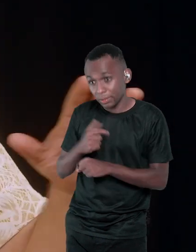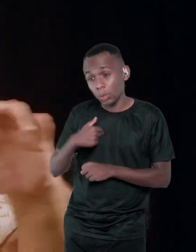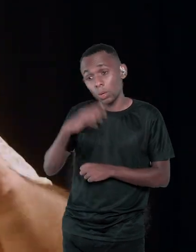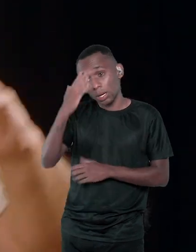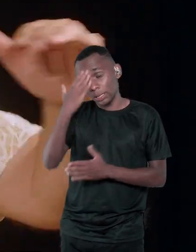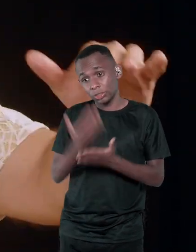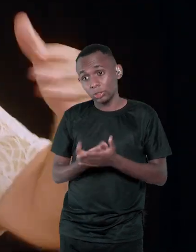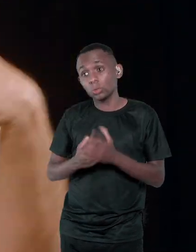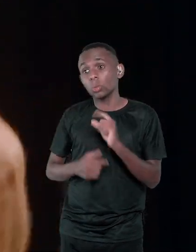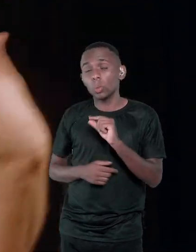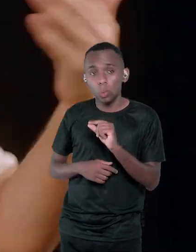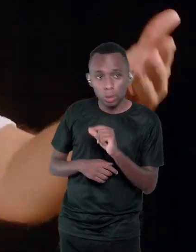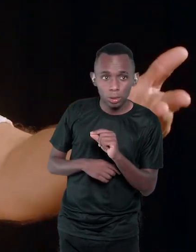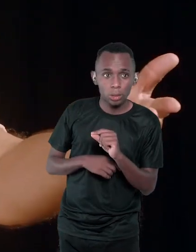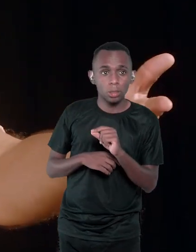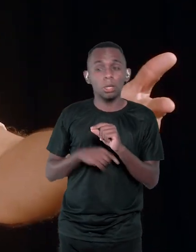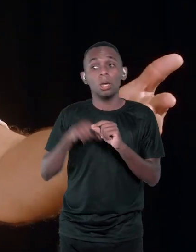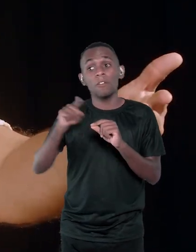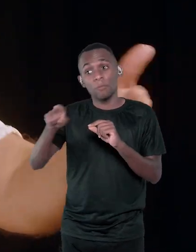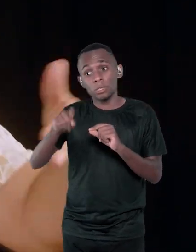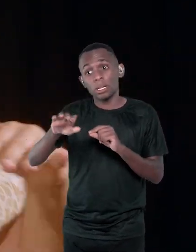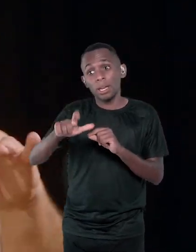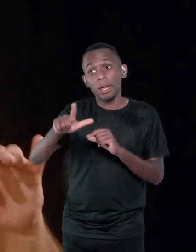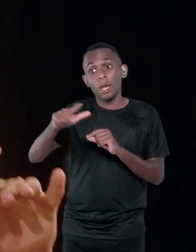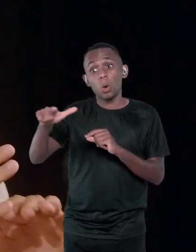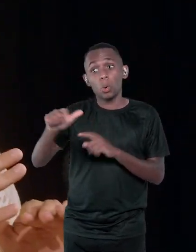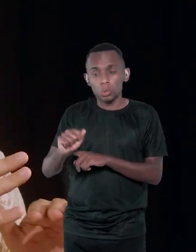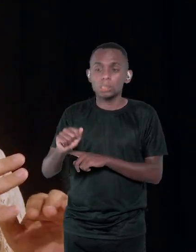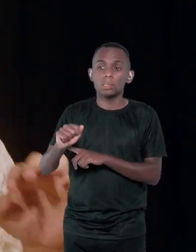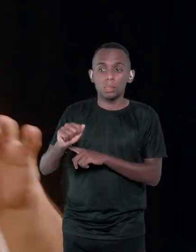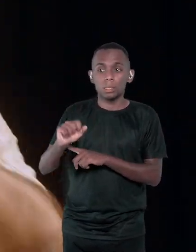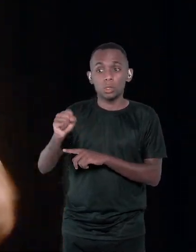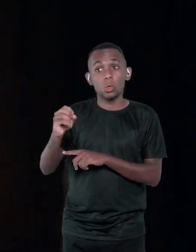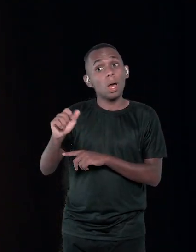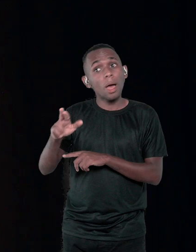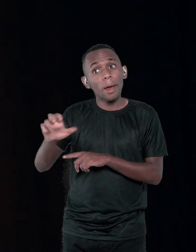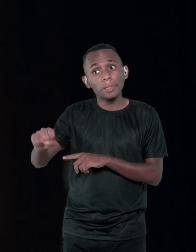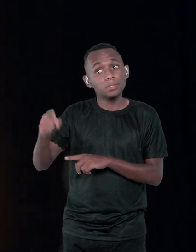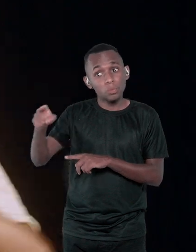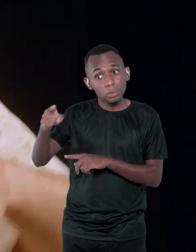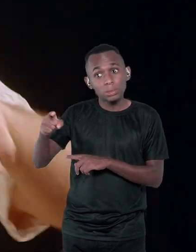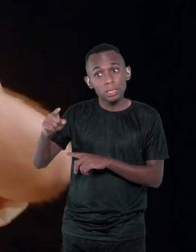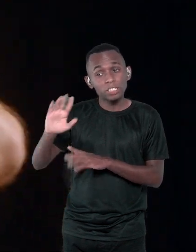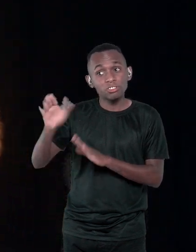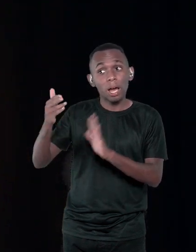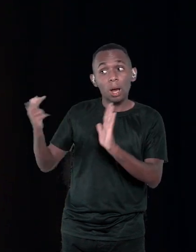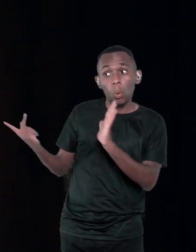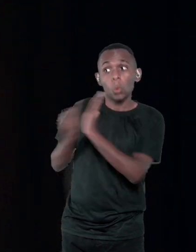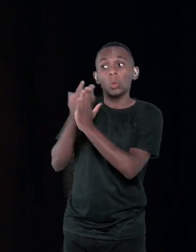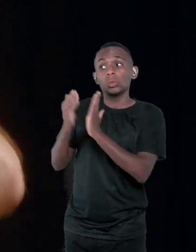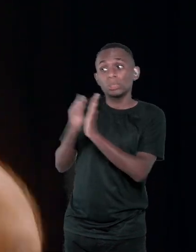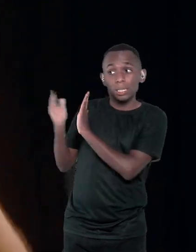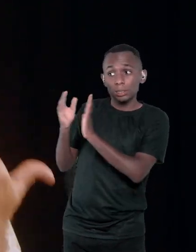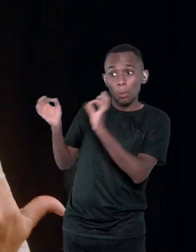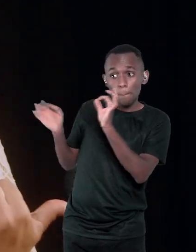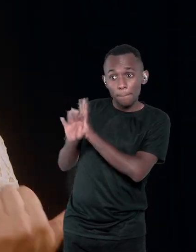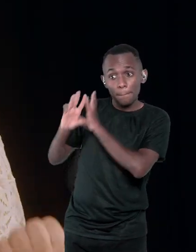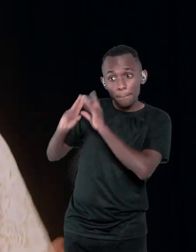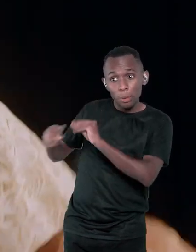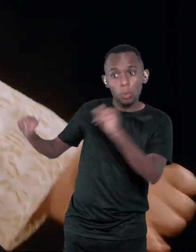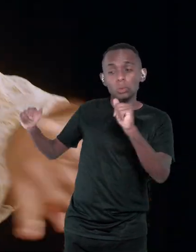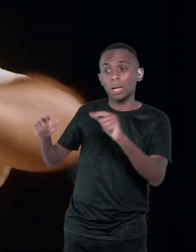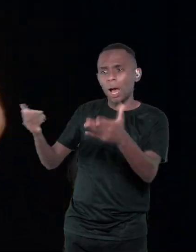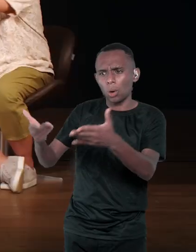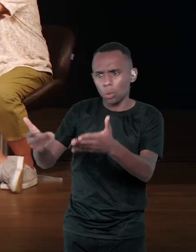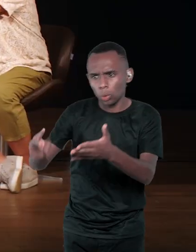Eu acho que... Olha que... Ou você é Elza Soares. Você passou por isso. Você não é isso. Aliás, você é a pessoa que passou por